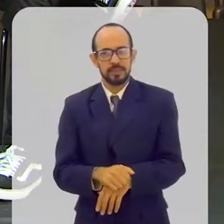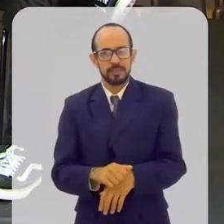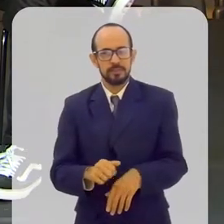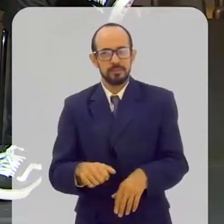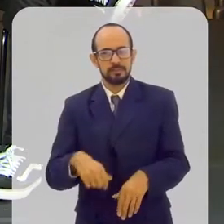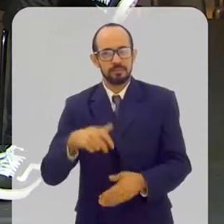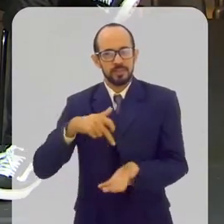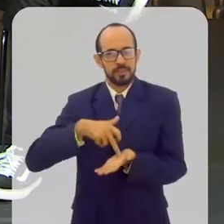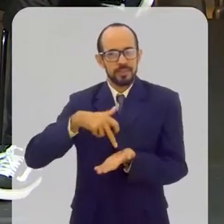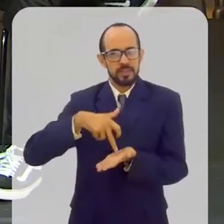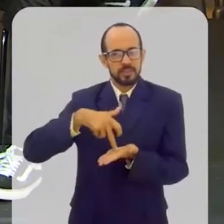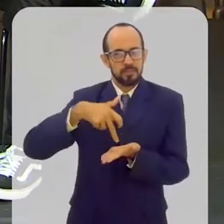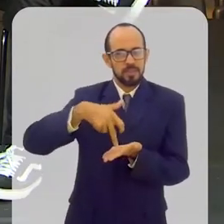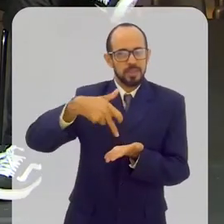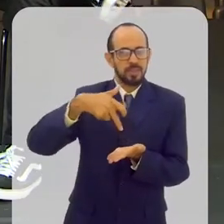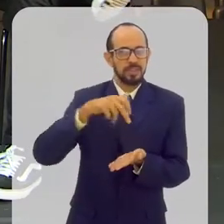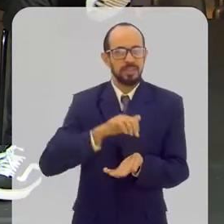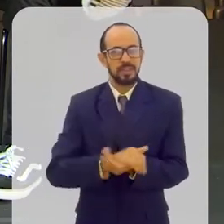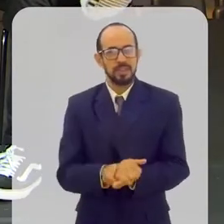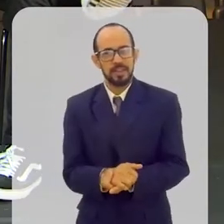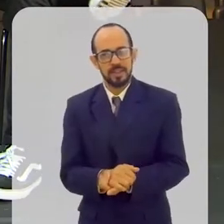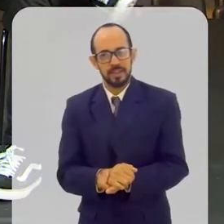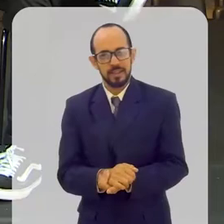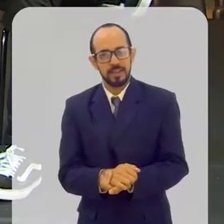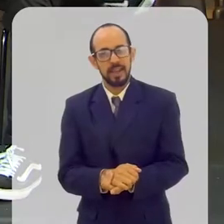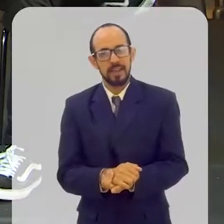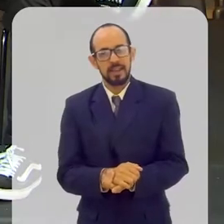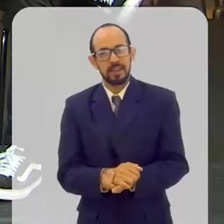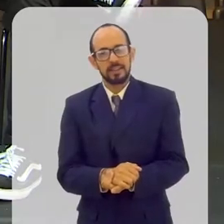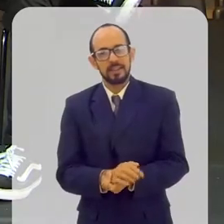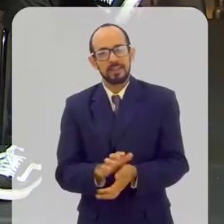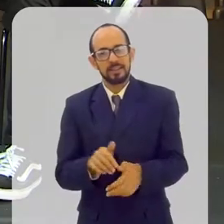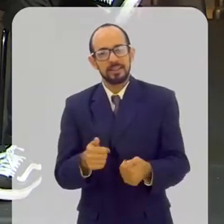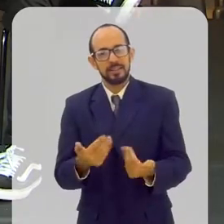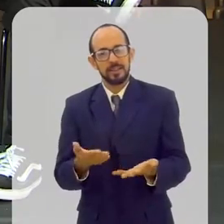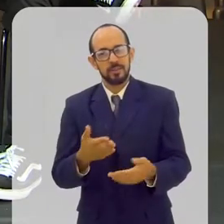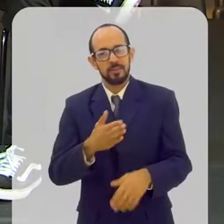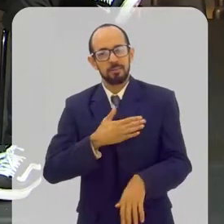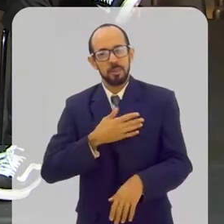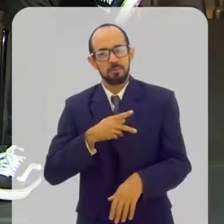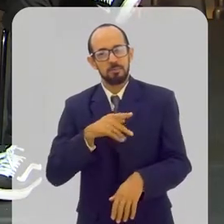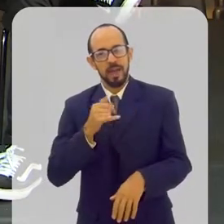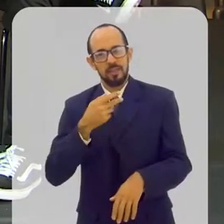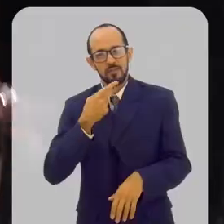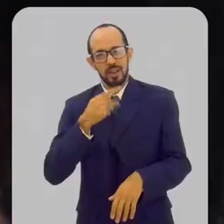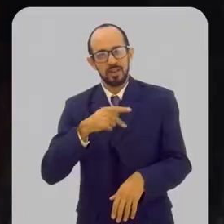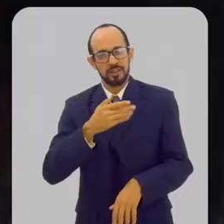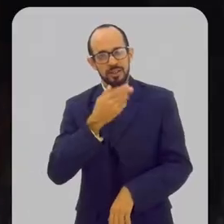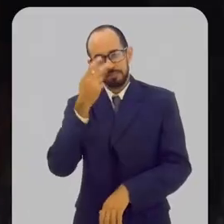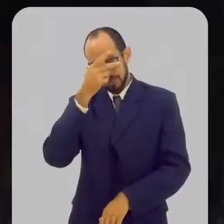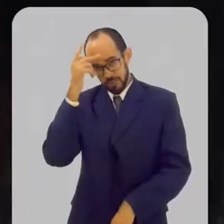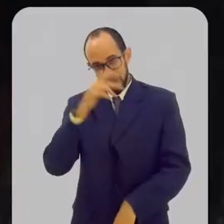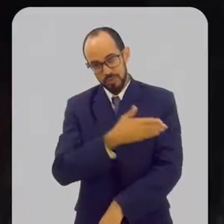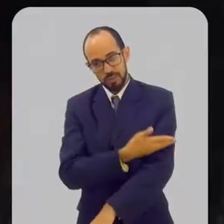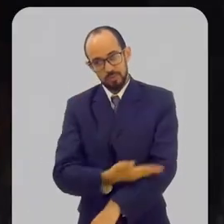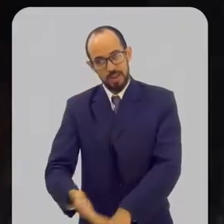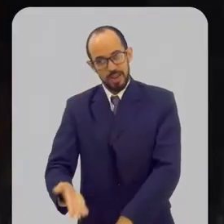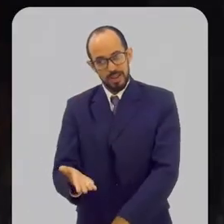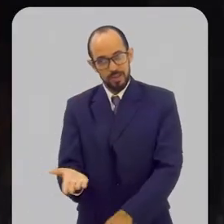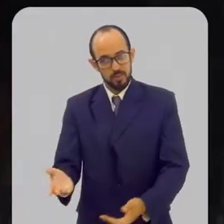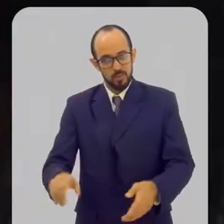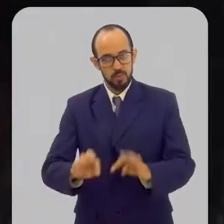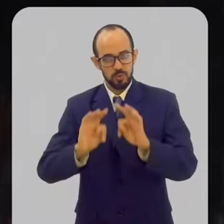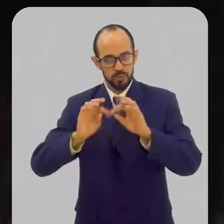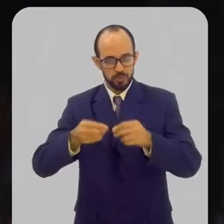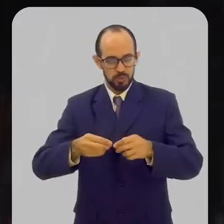então, Saci Pererê, meu pai falando do, né, da pessoa lá de branco, em pleno mangue. Ai, tudo